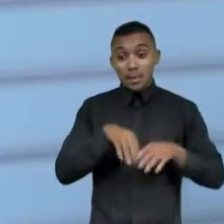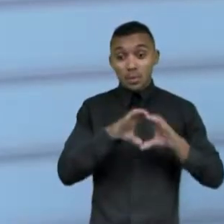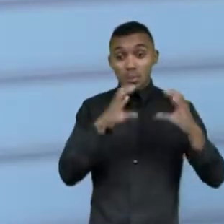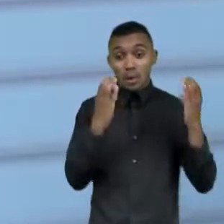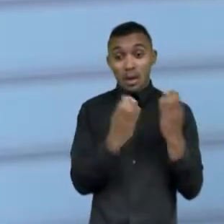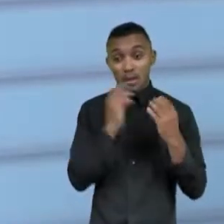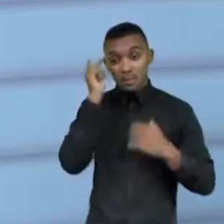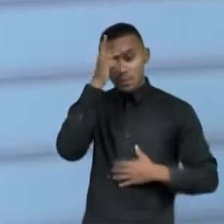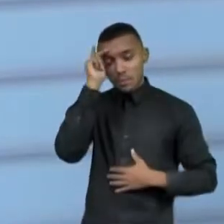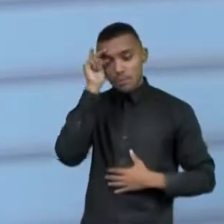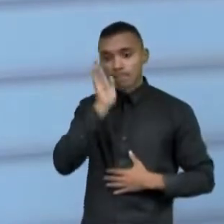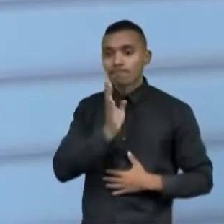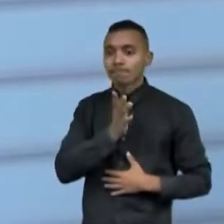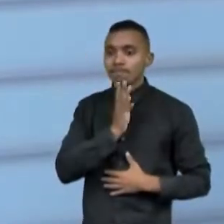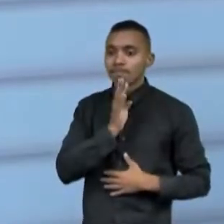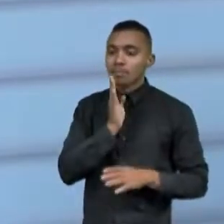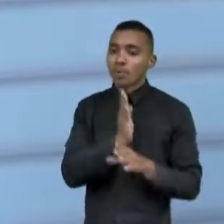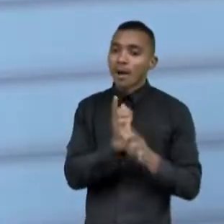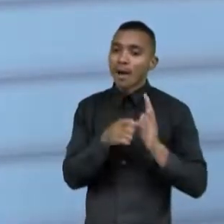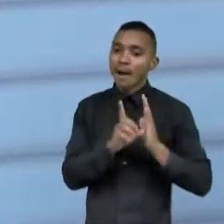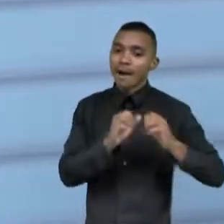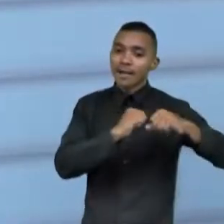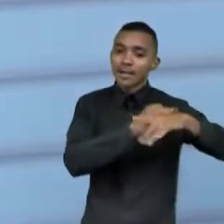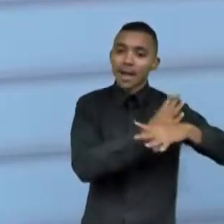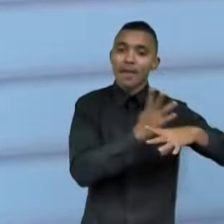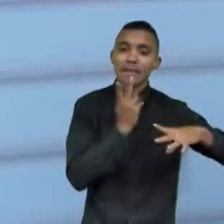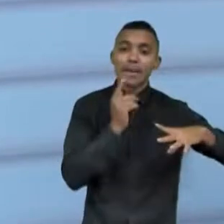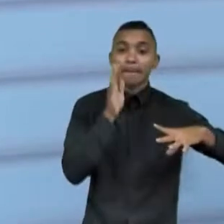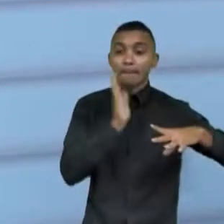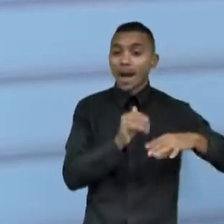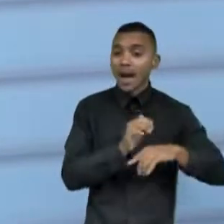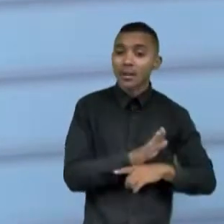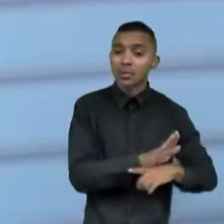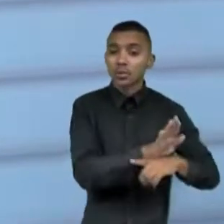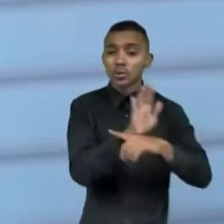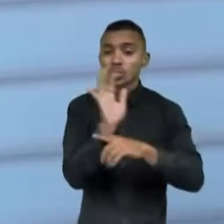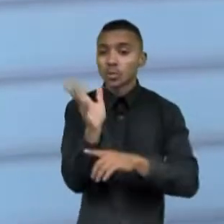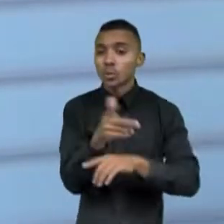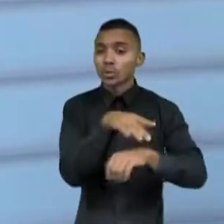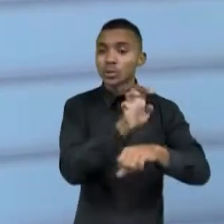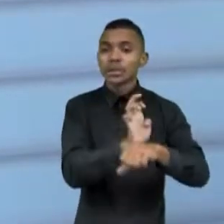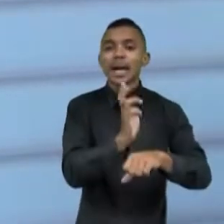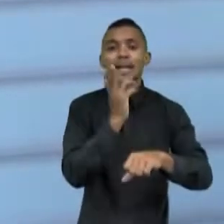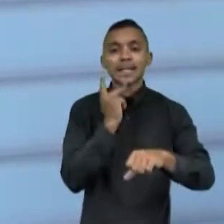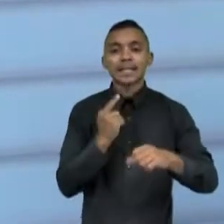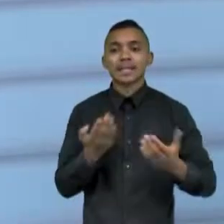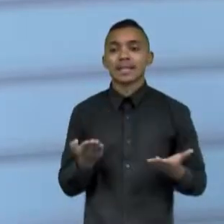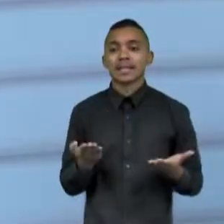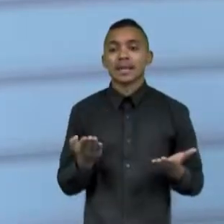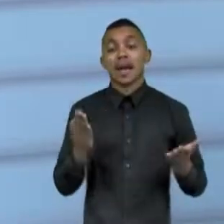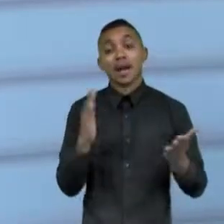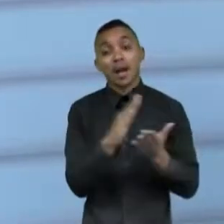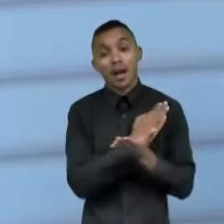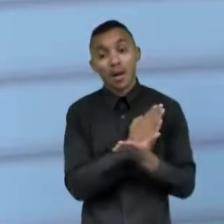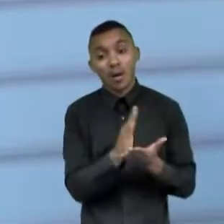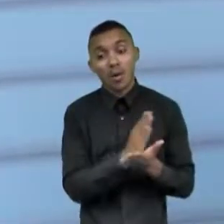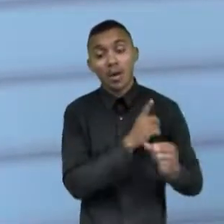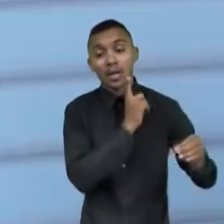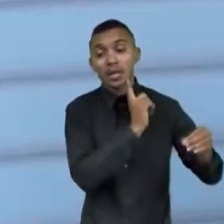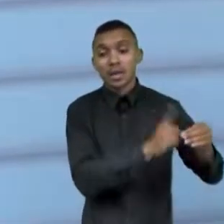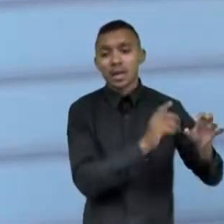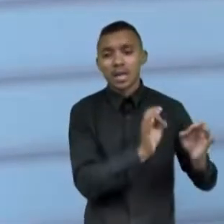pessoas conhecem a partir da cidade de Fortaleza, mas a gente atende o estado inteiro, é da Assembleia Legislativa. Isso. Então, a gente tem casos desde